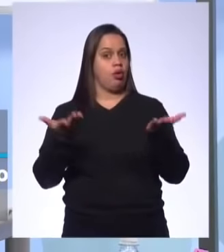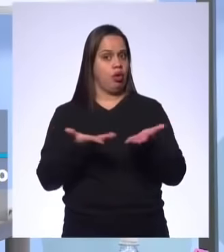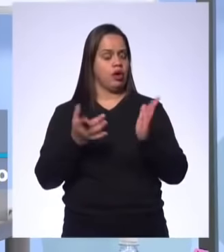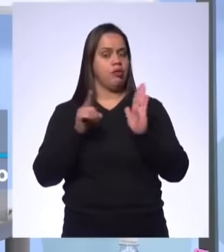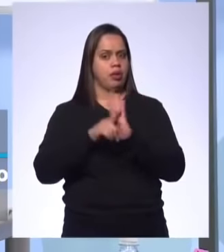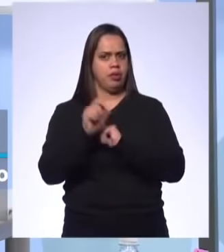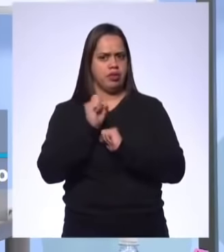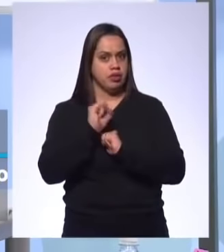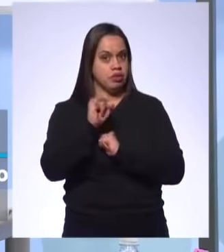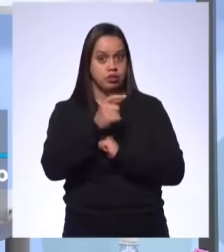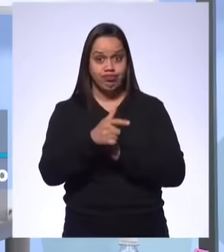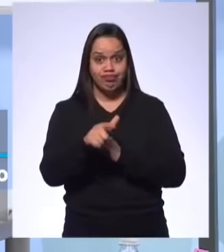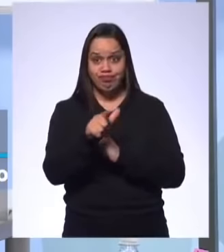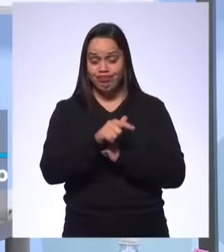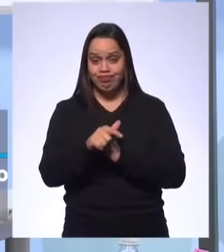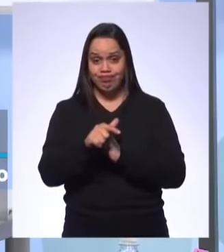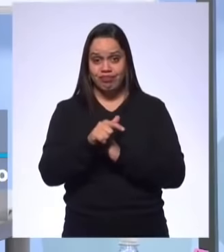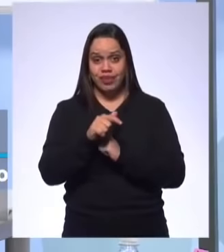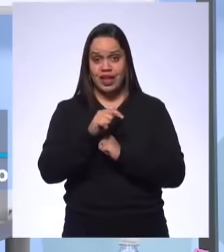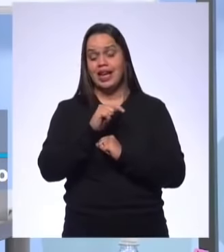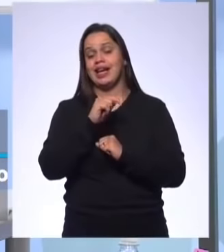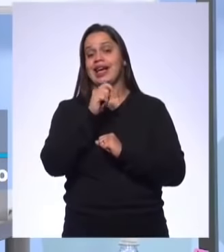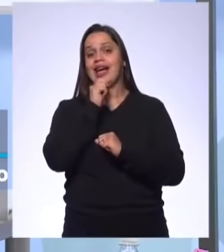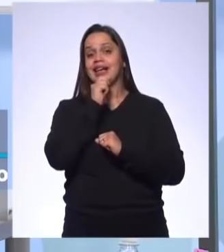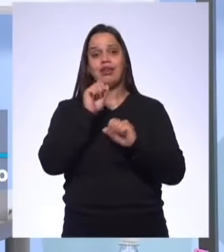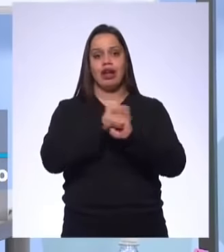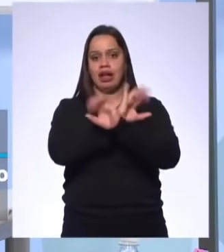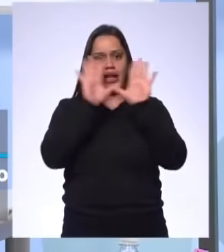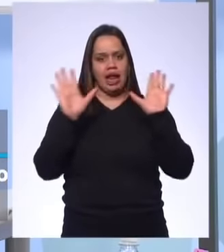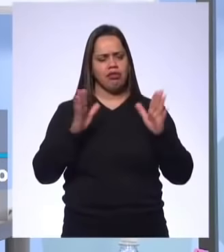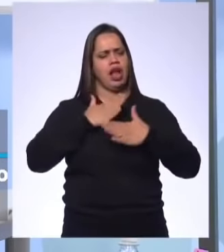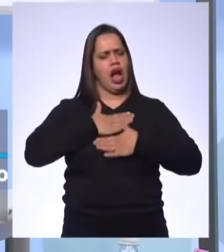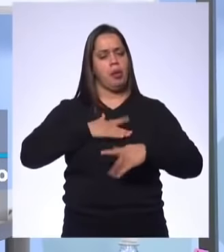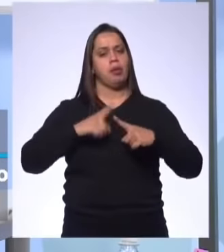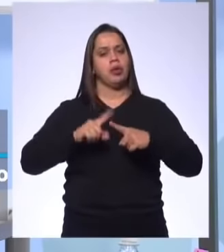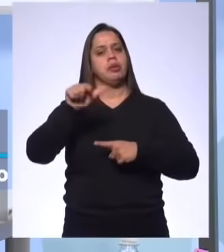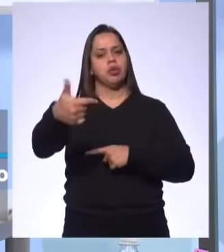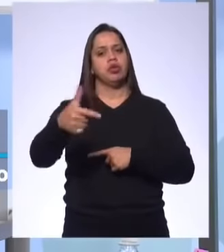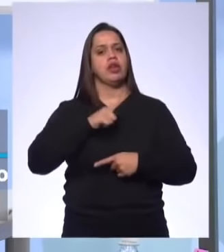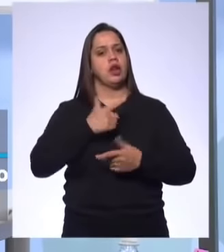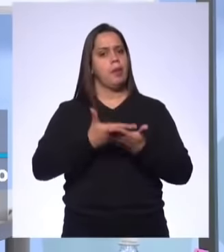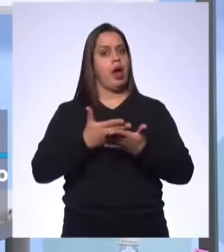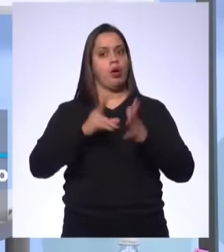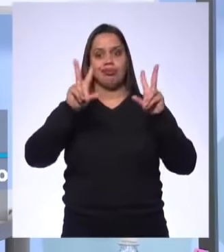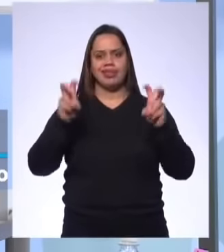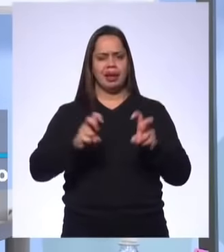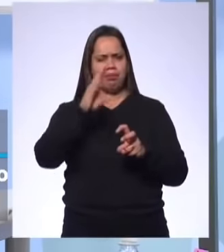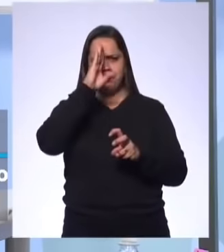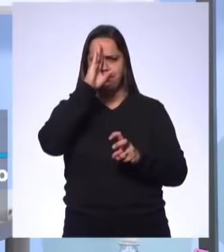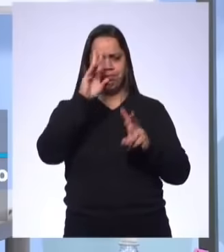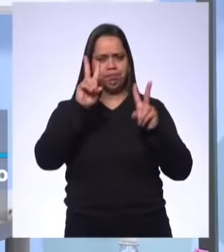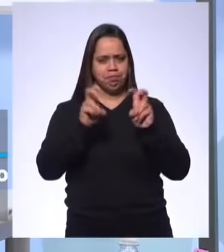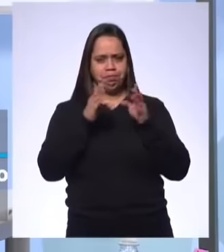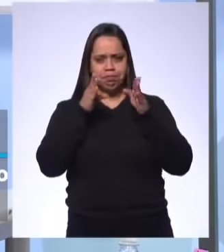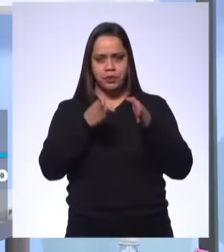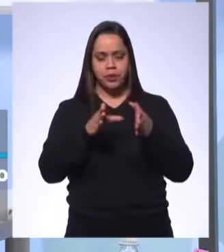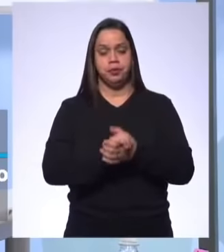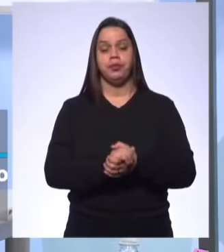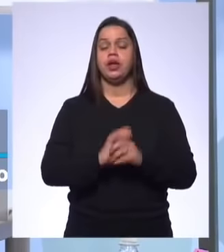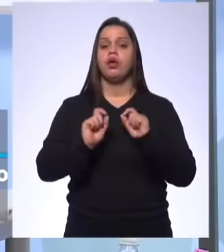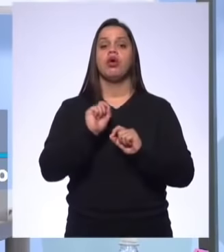fiquem tranquilos que eu trarei uma aula só sobre isto. Bom, aí falei que o Império Romano ele